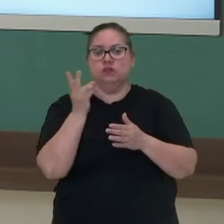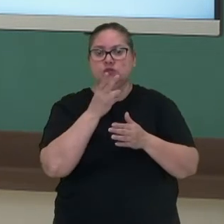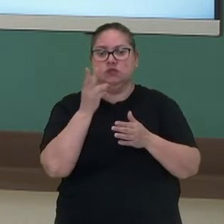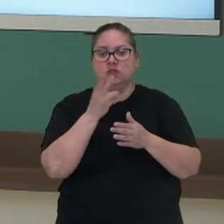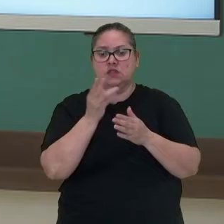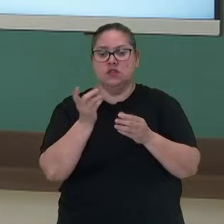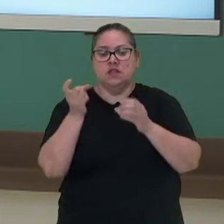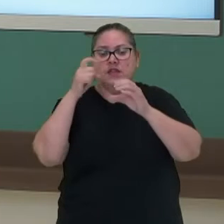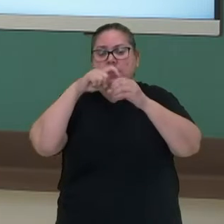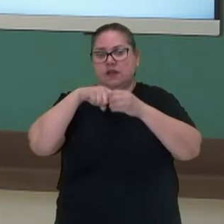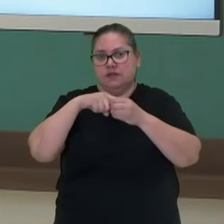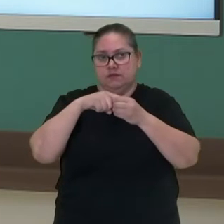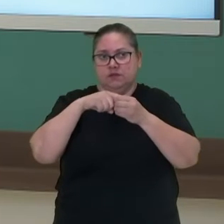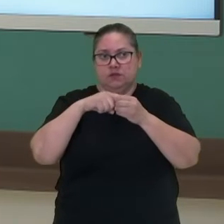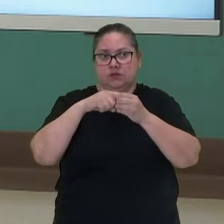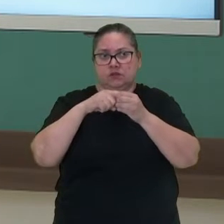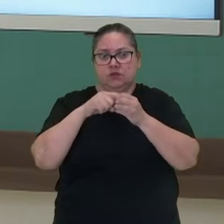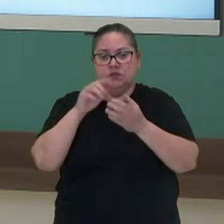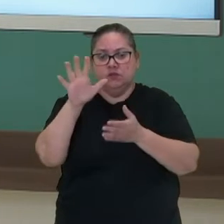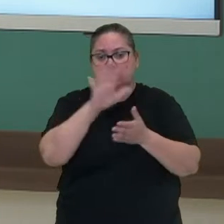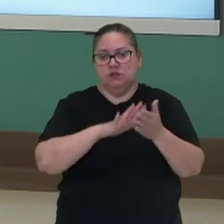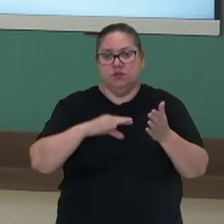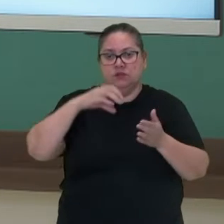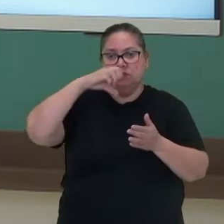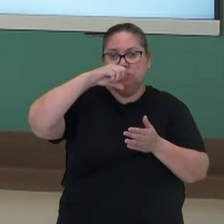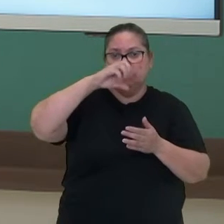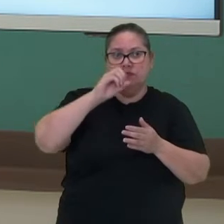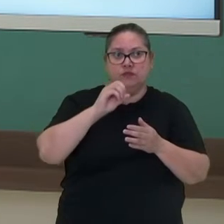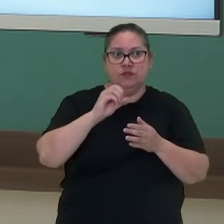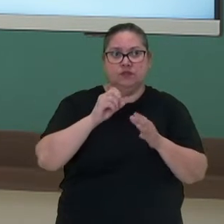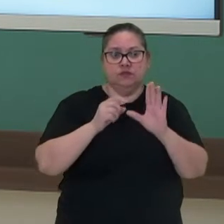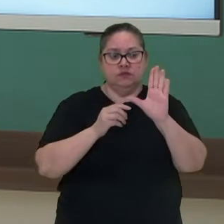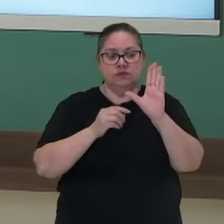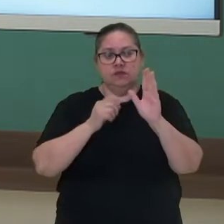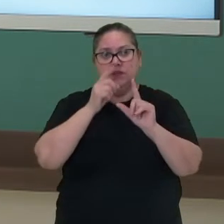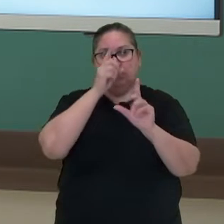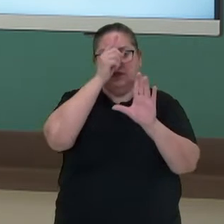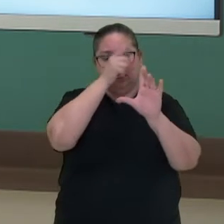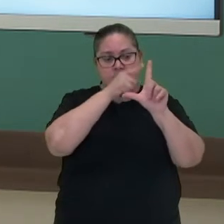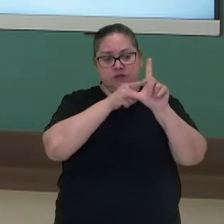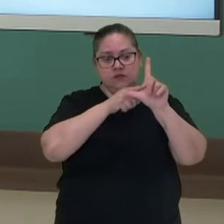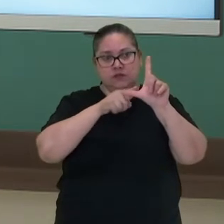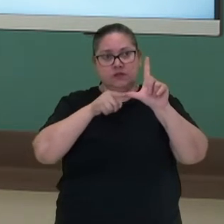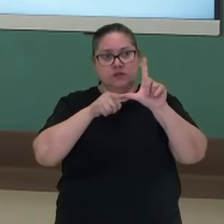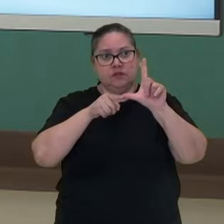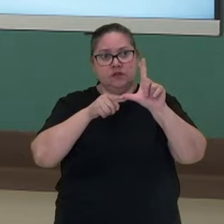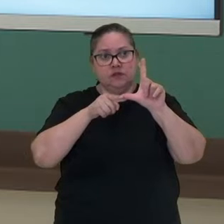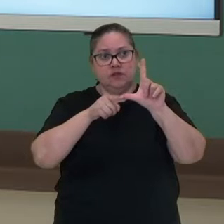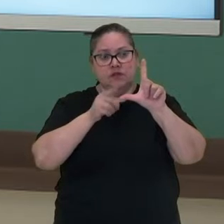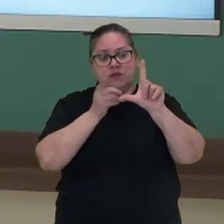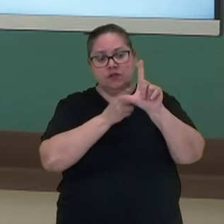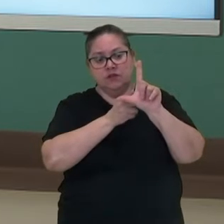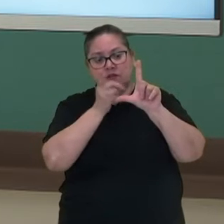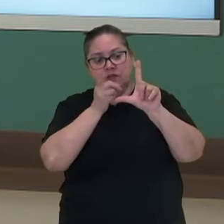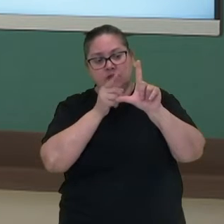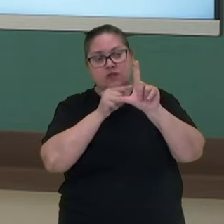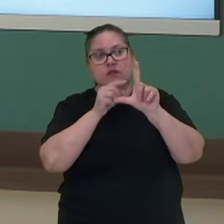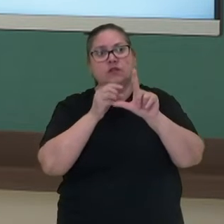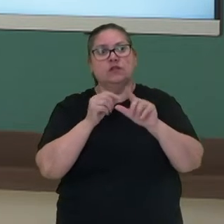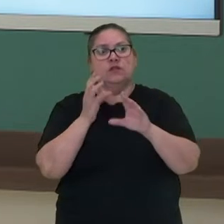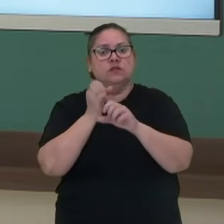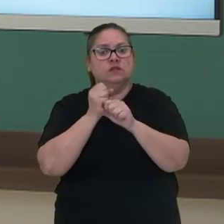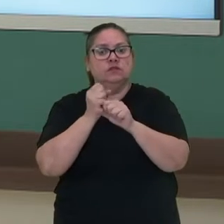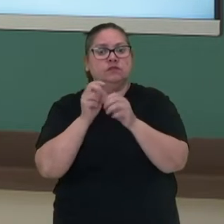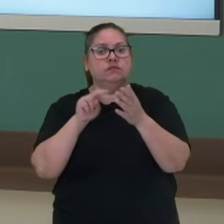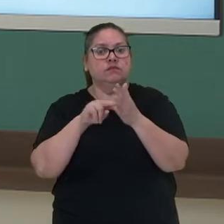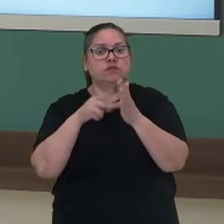que cabem no espaço de 90 graus, ou seja, eles cabem aqui, ó, em 90. Então, significa que se eu somar